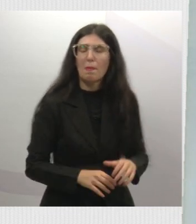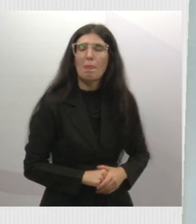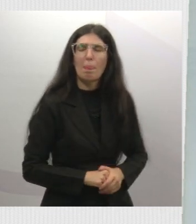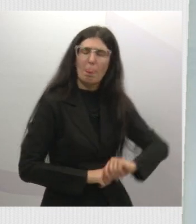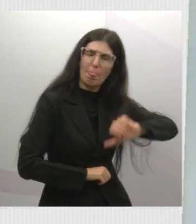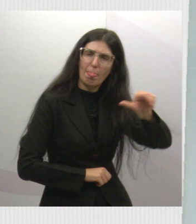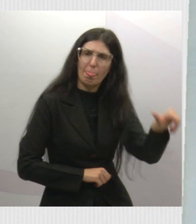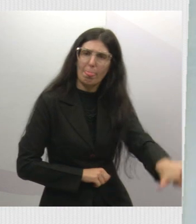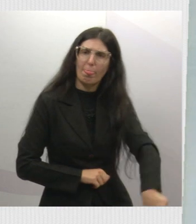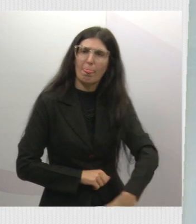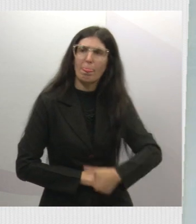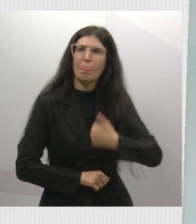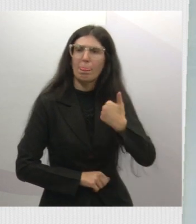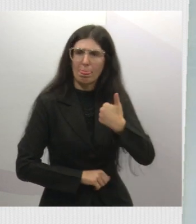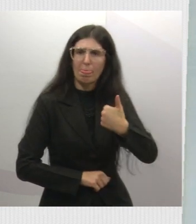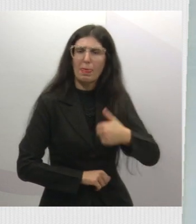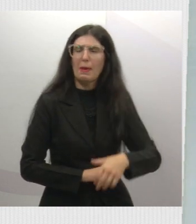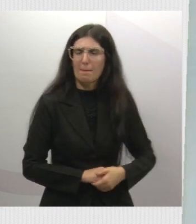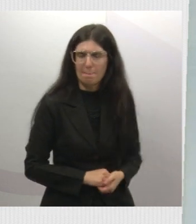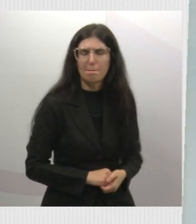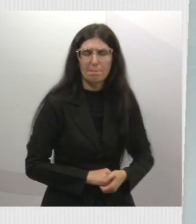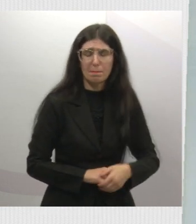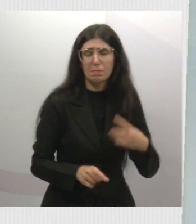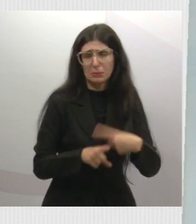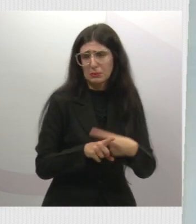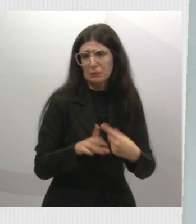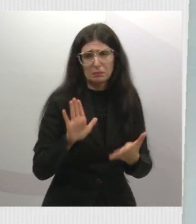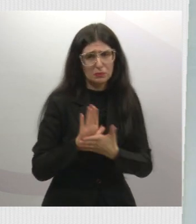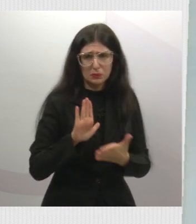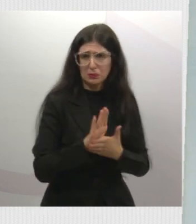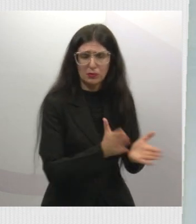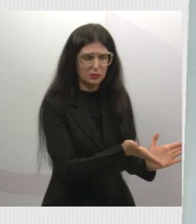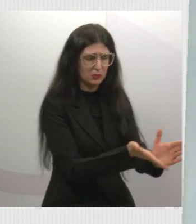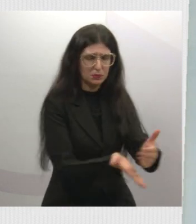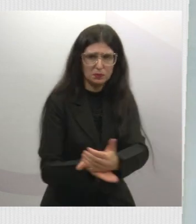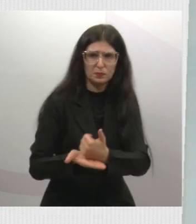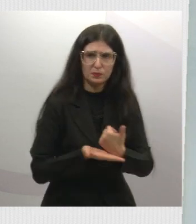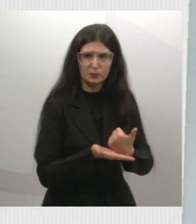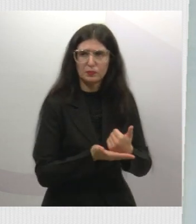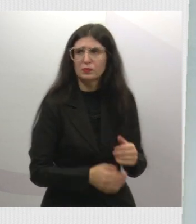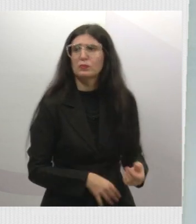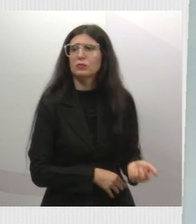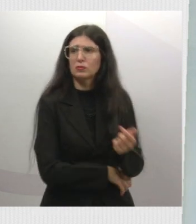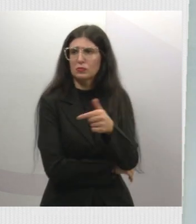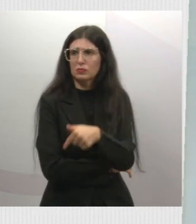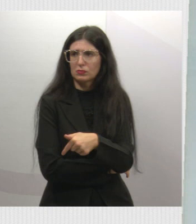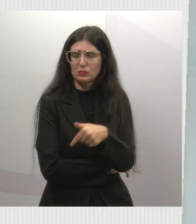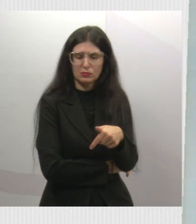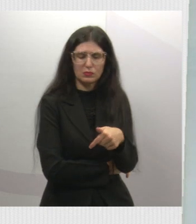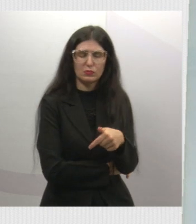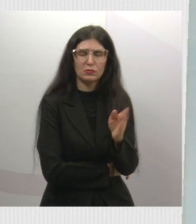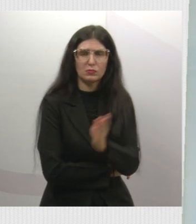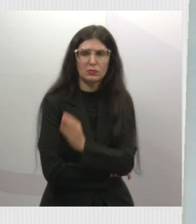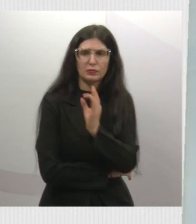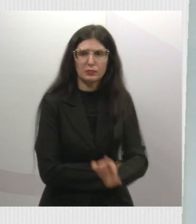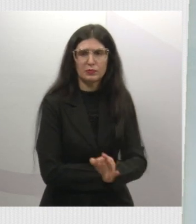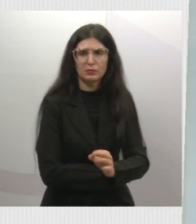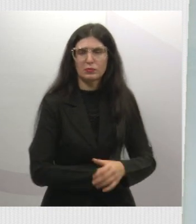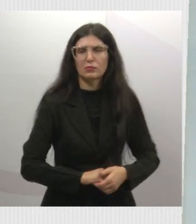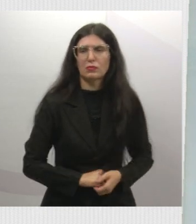bastante de acordo com a meta orçamentária, chegando a 77%.